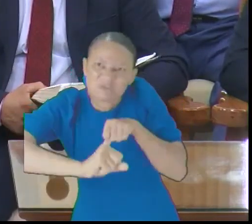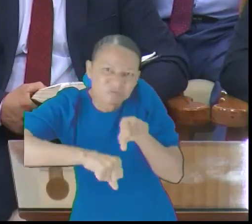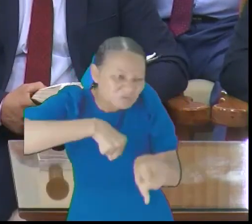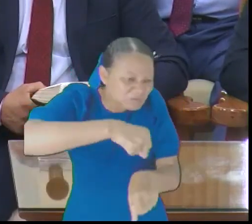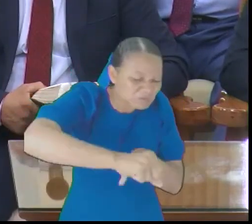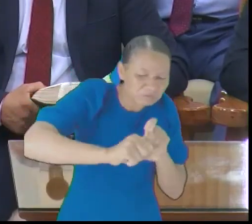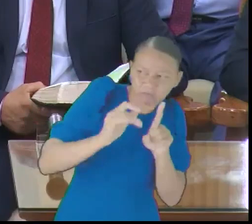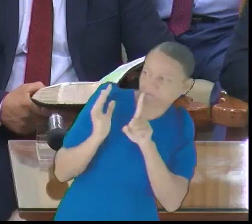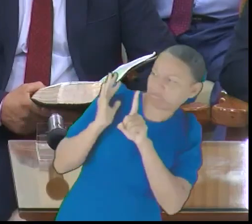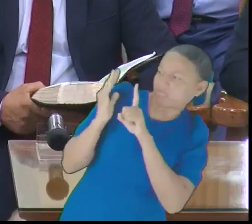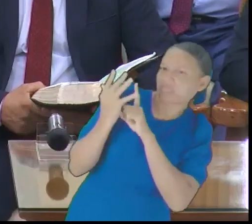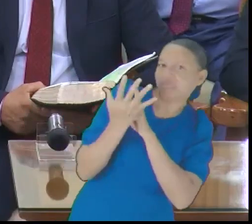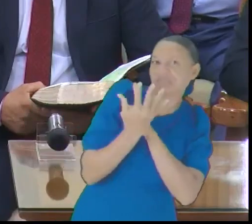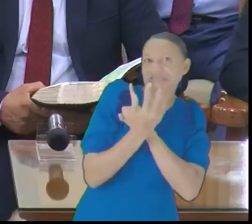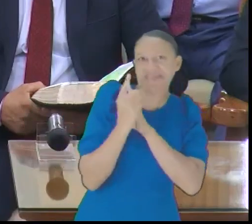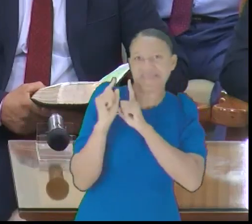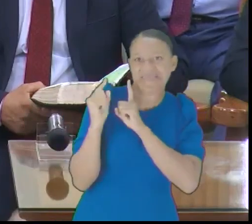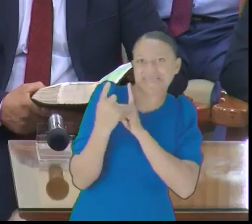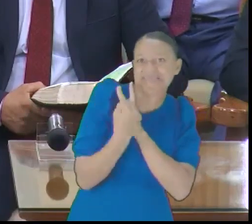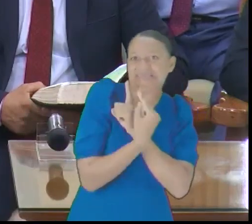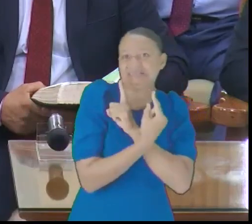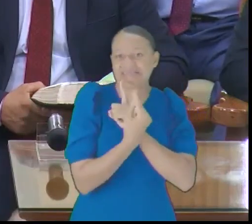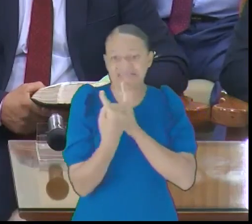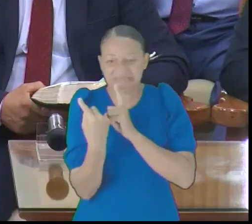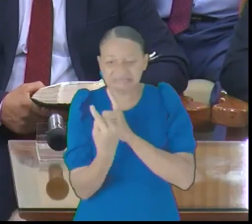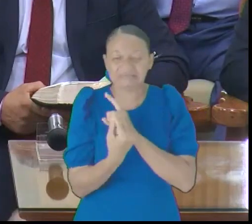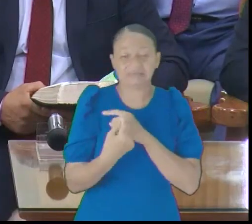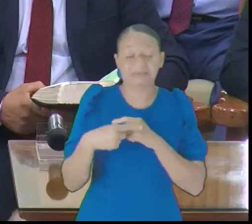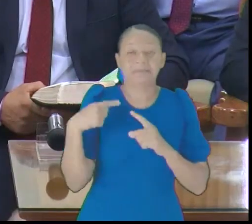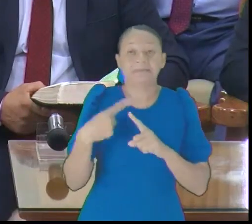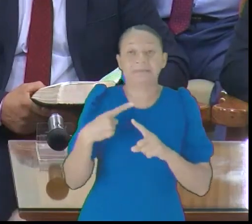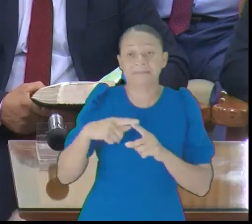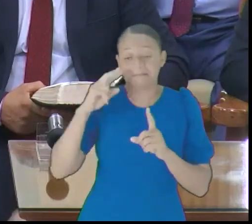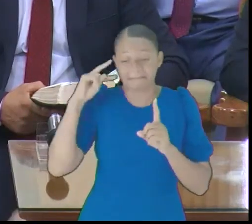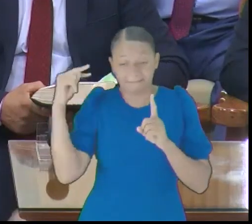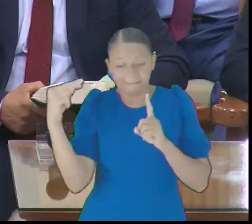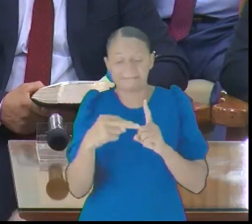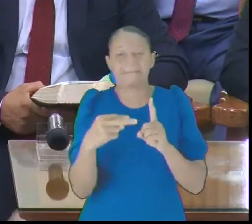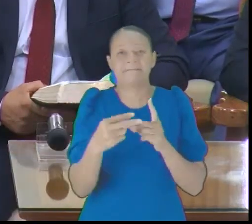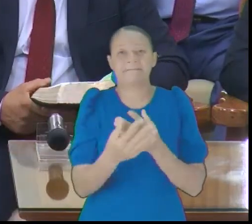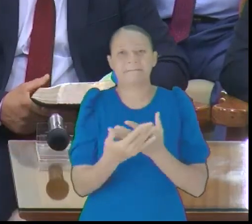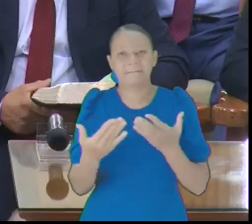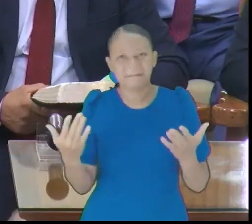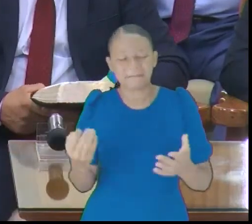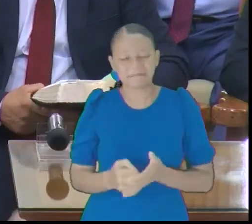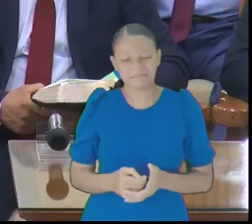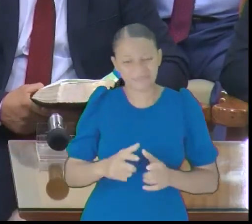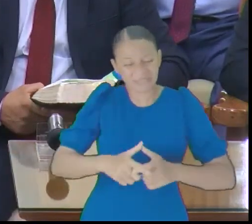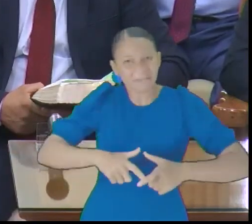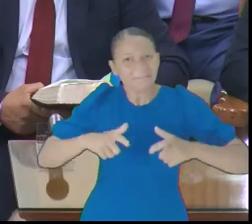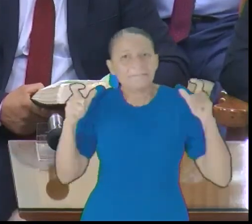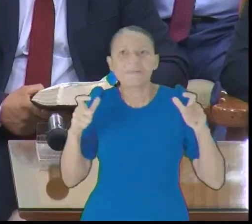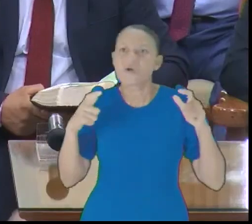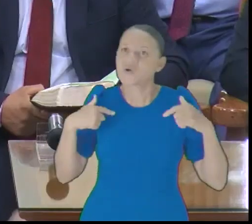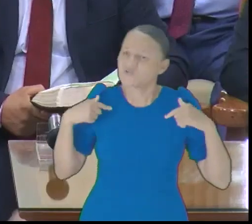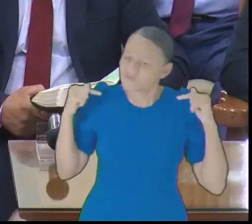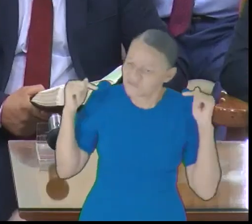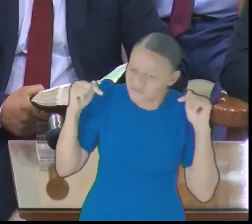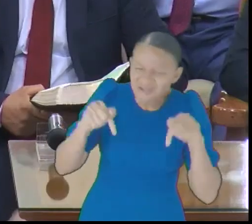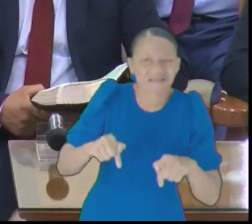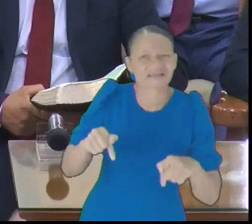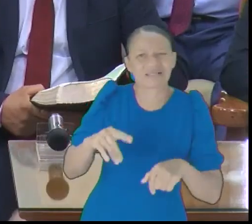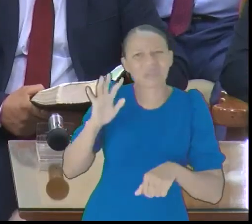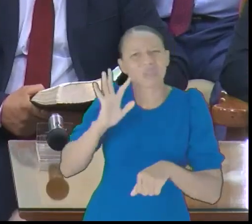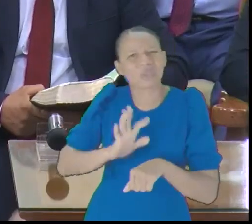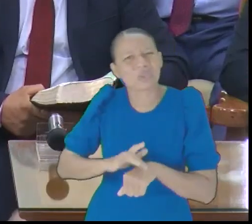por que ele grita de raiva? Porque ele olha para você Muitos aqui vieram para cá